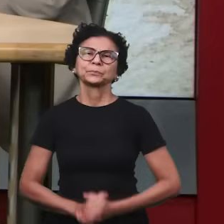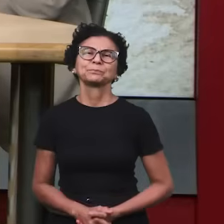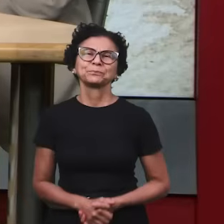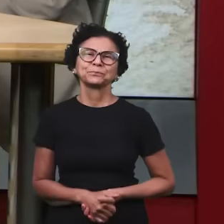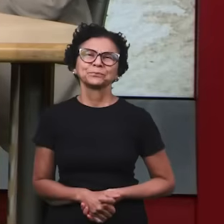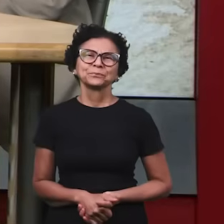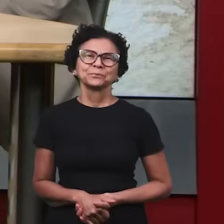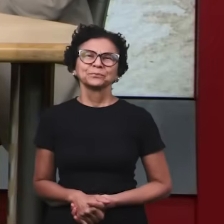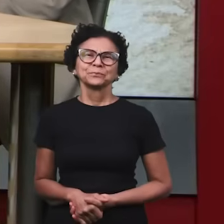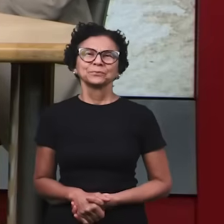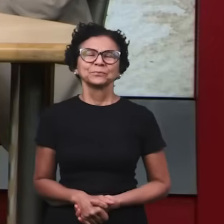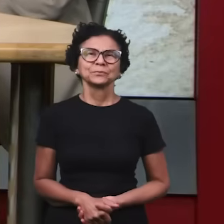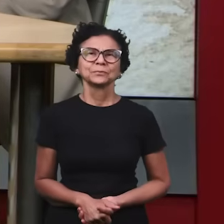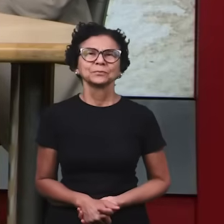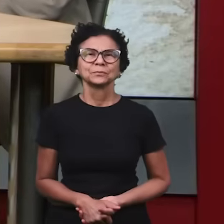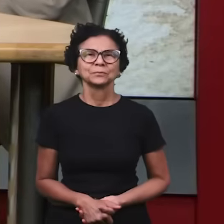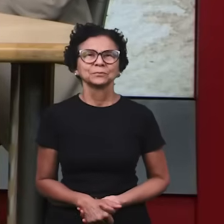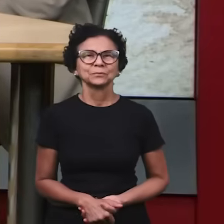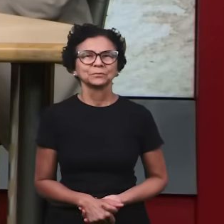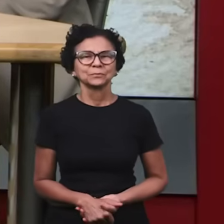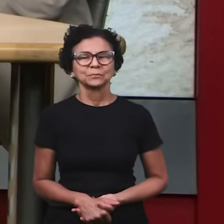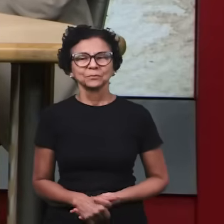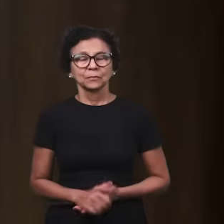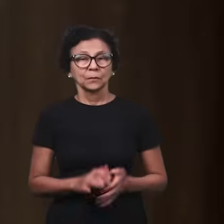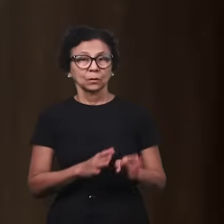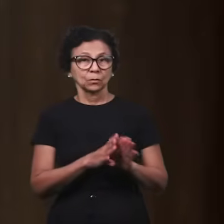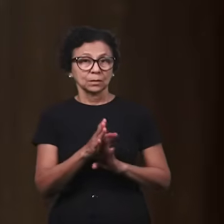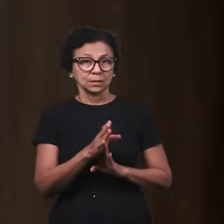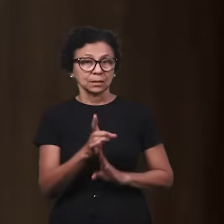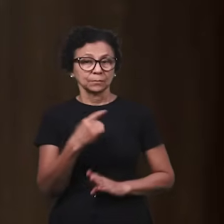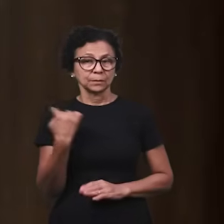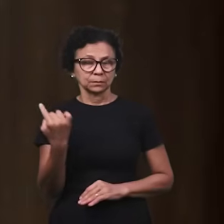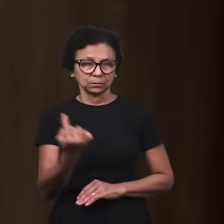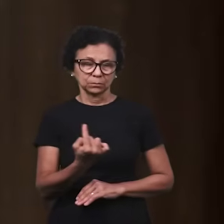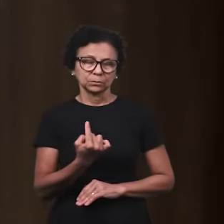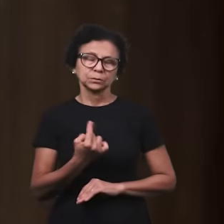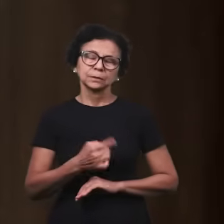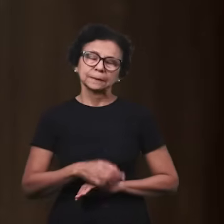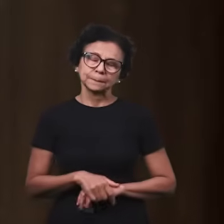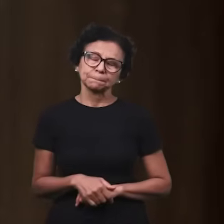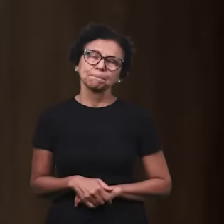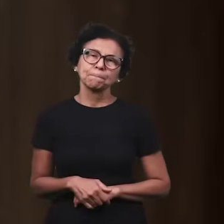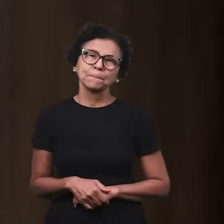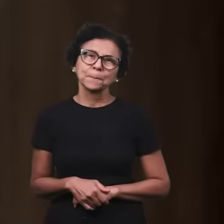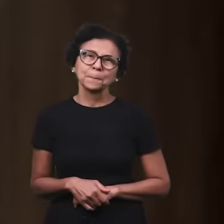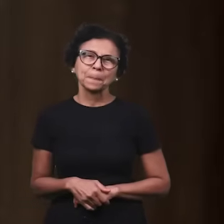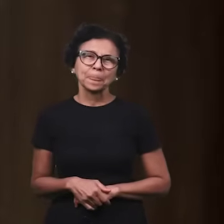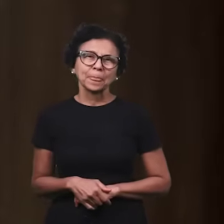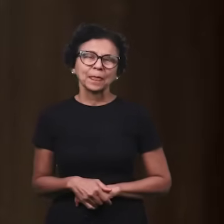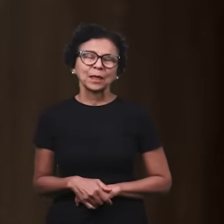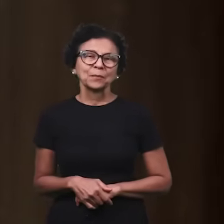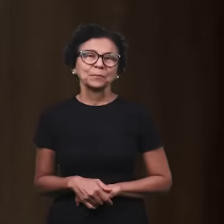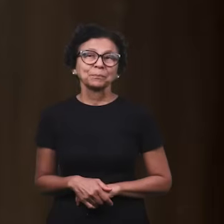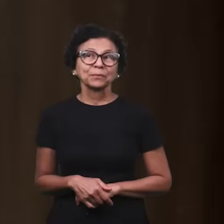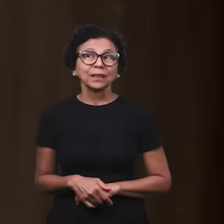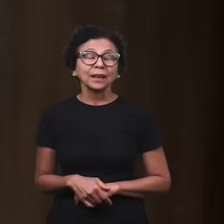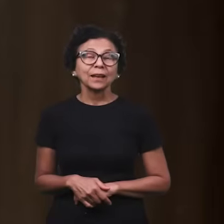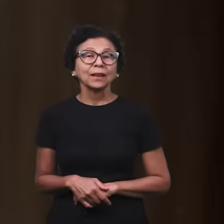nós estamos chegando ao fim. Fica o conselho para todos nós. Vamos ter uma